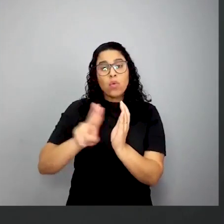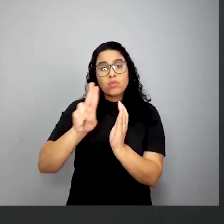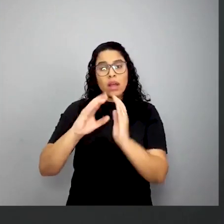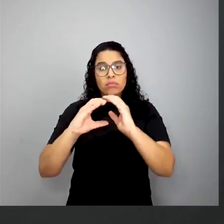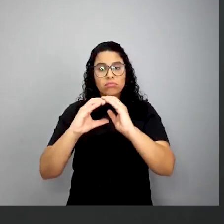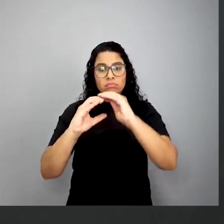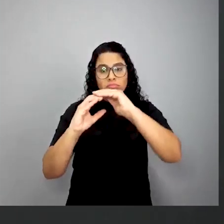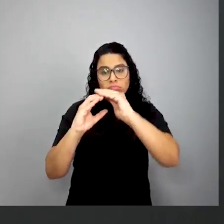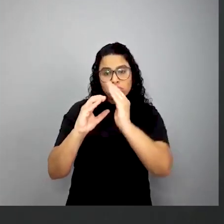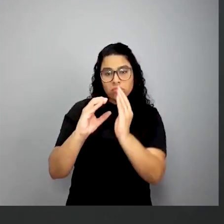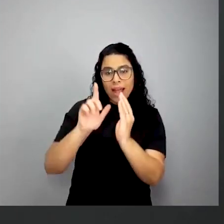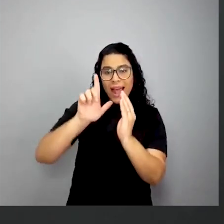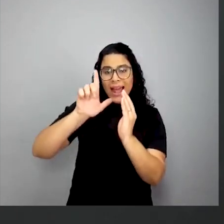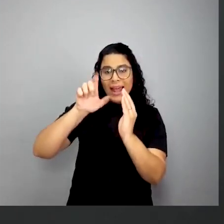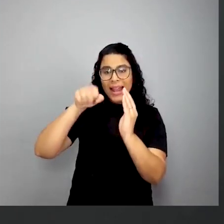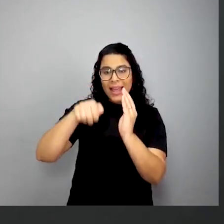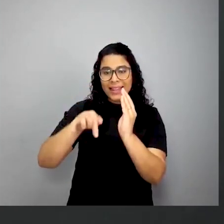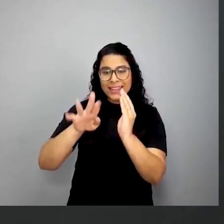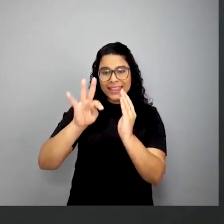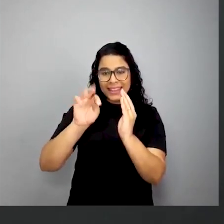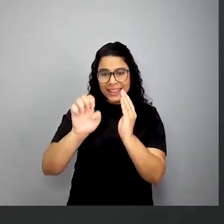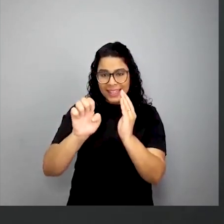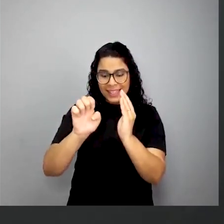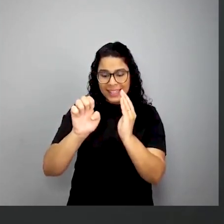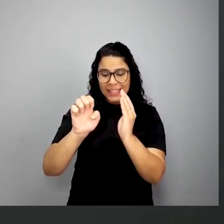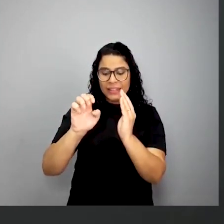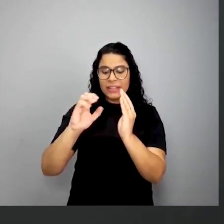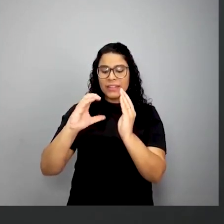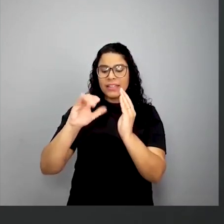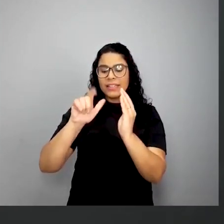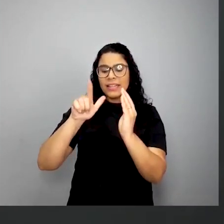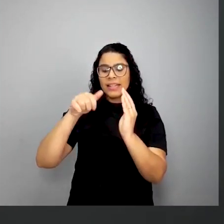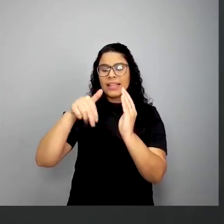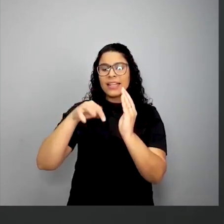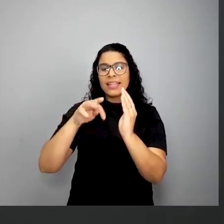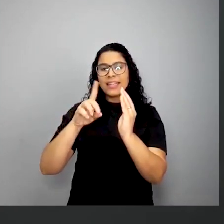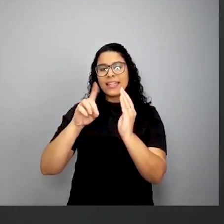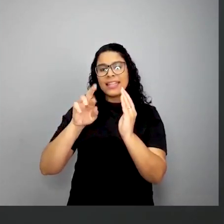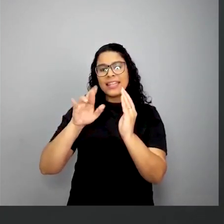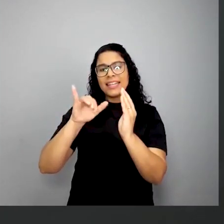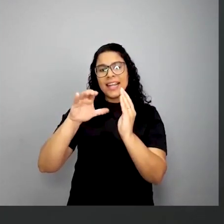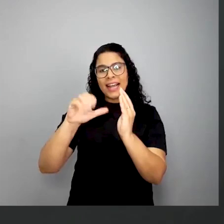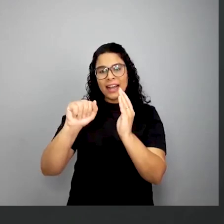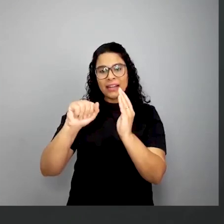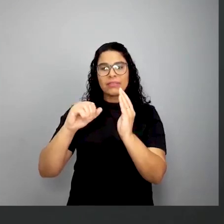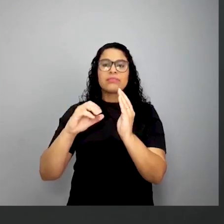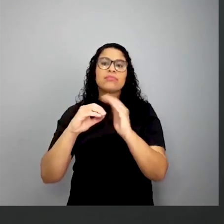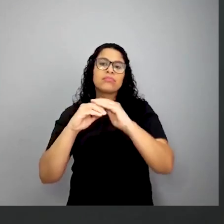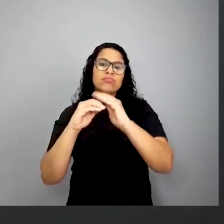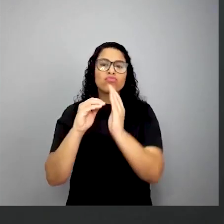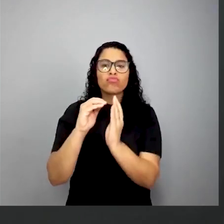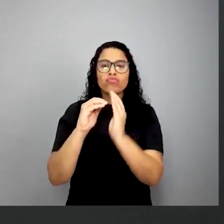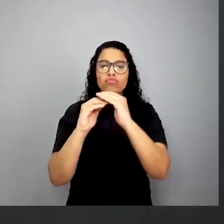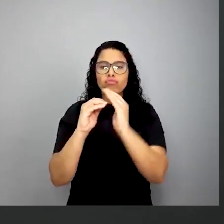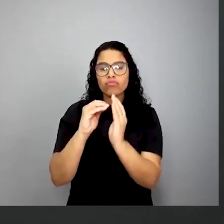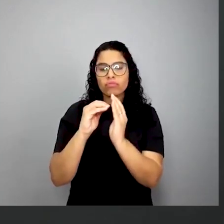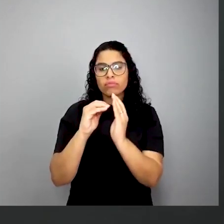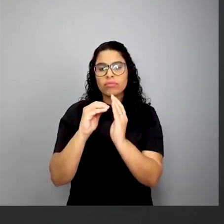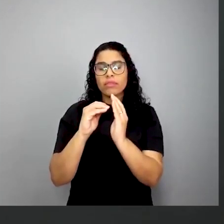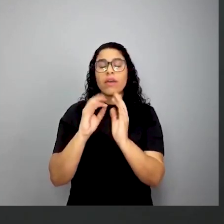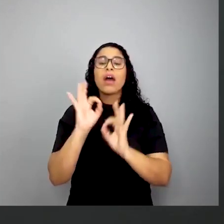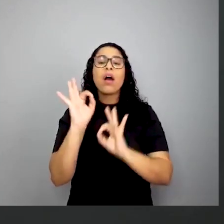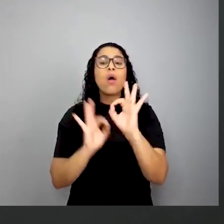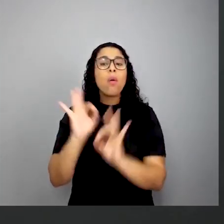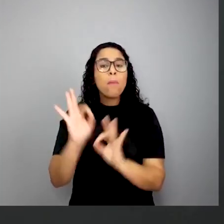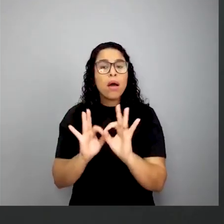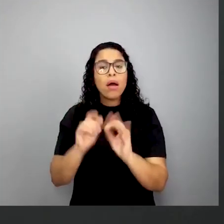luz ela vai entrar de forma mais uniforme e essa imagem vai formar de forma nítida lá na retina. A gente precisa lembrar